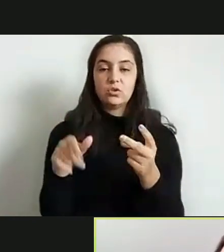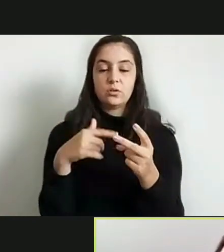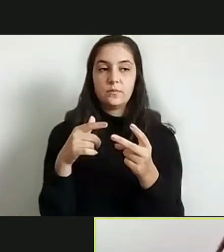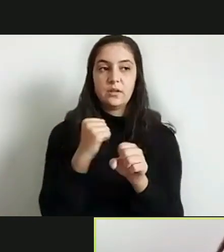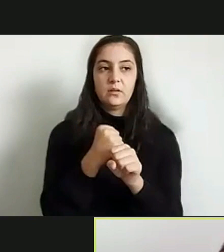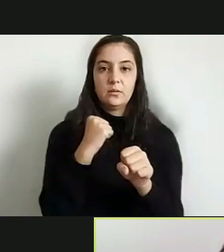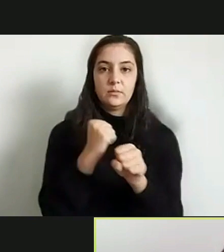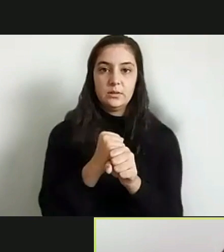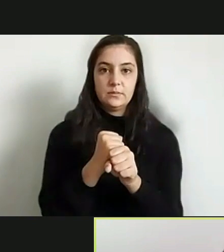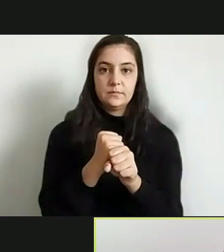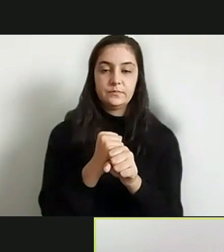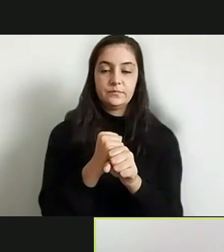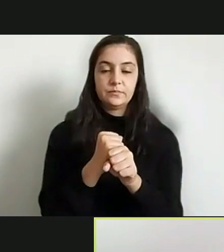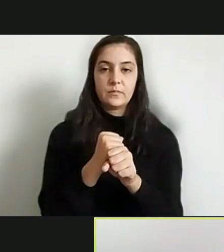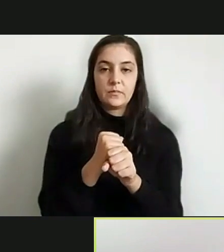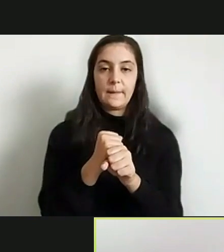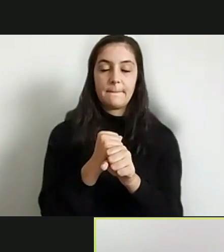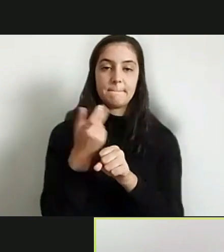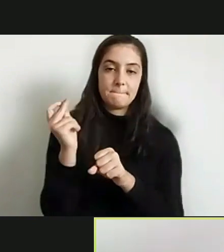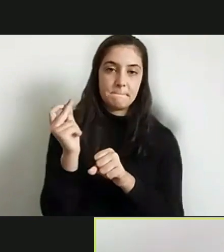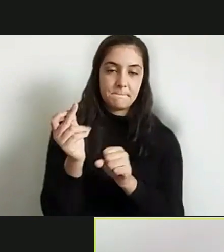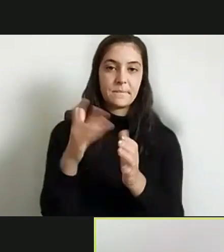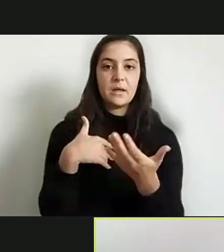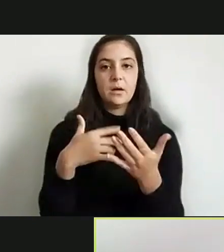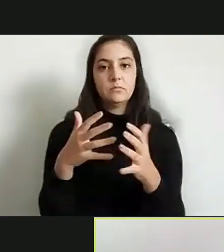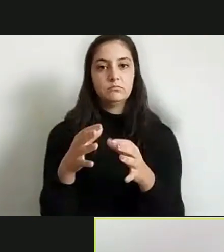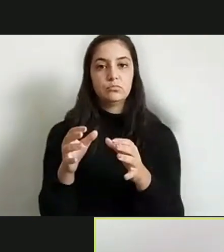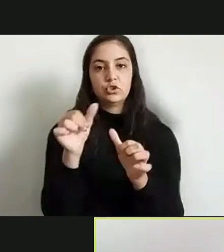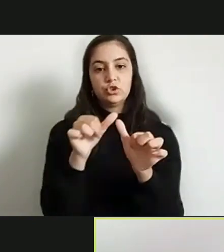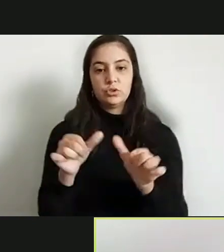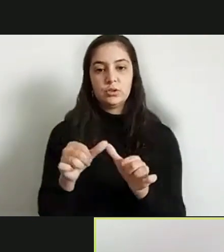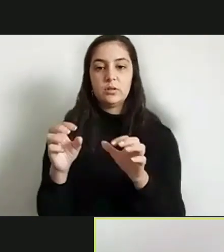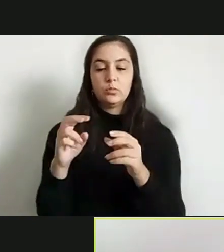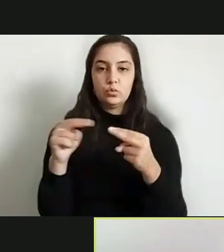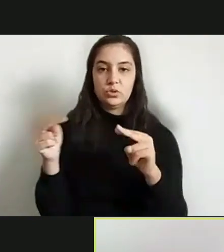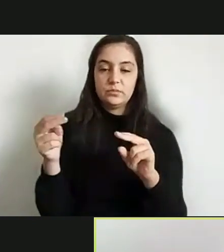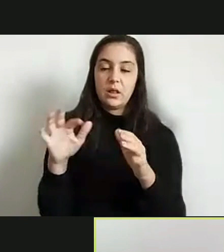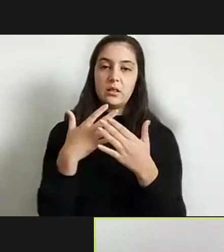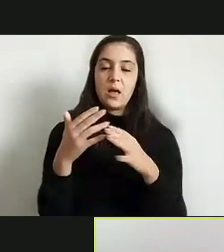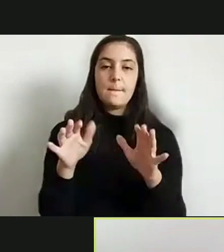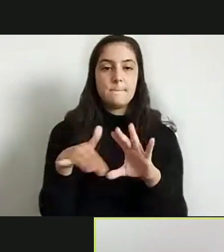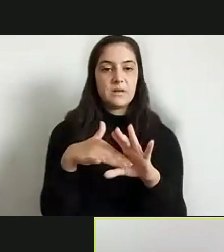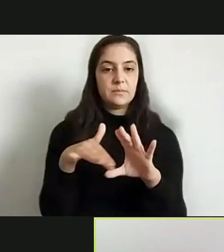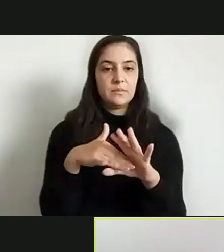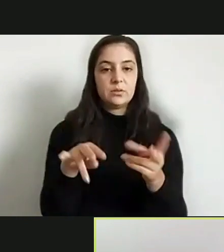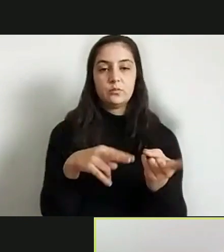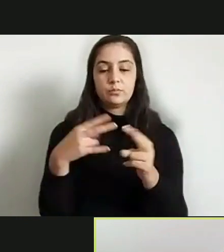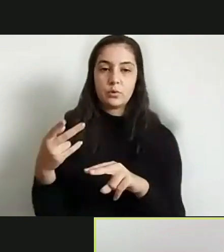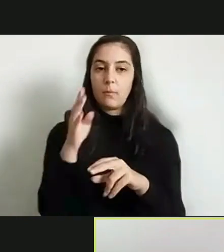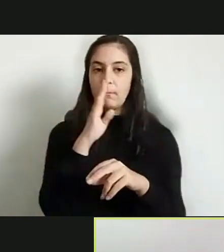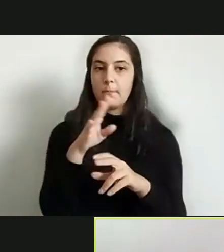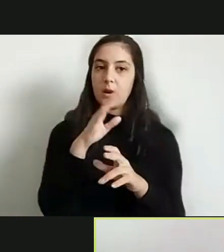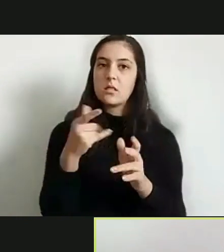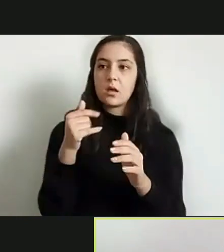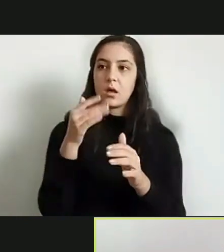trabalhar há alguns anos na consolidação de um sistema municipal e, portanto, ou seja, transformar a participação numa prática